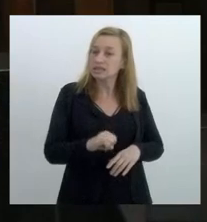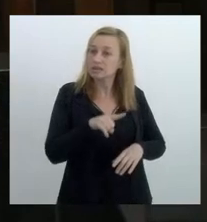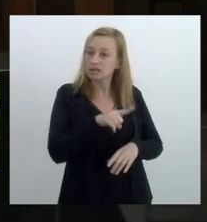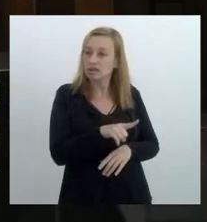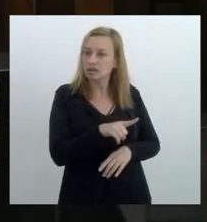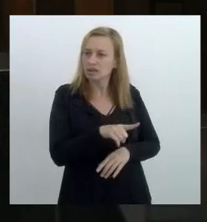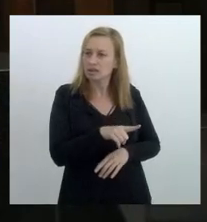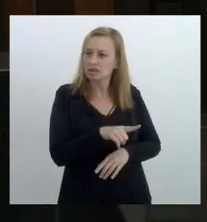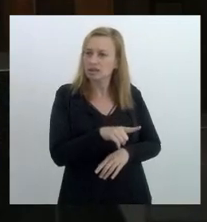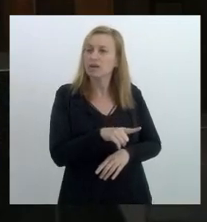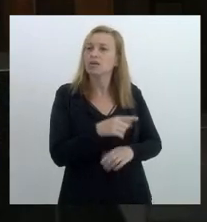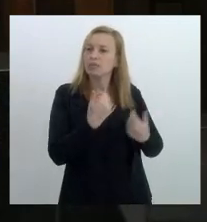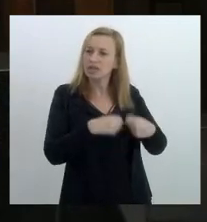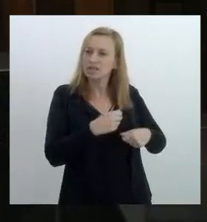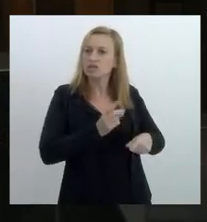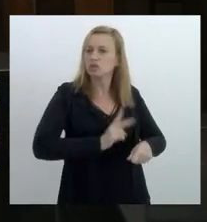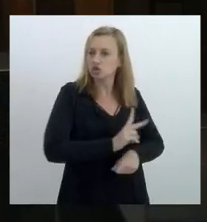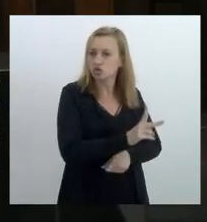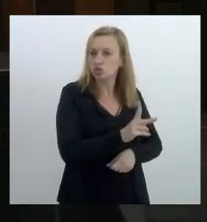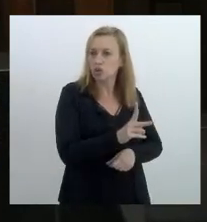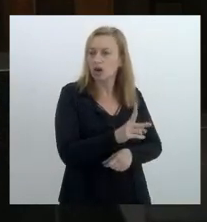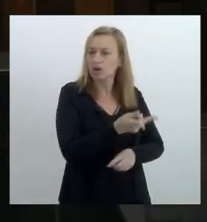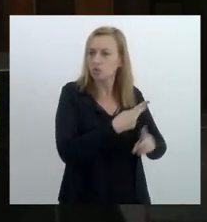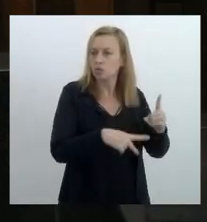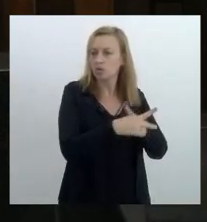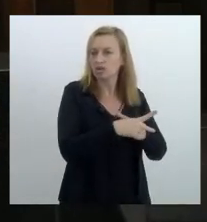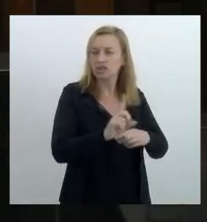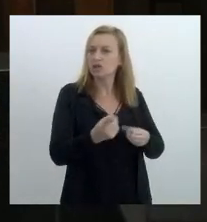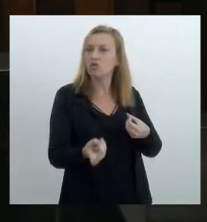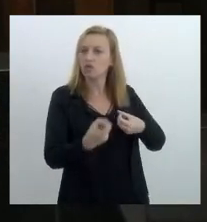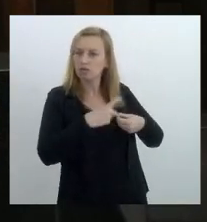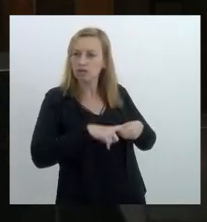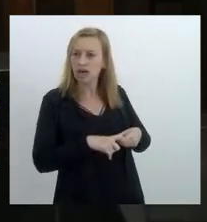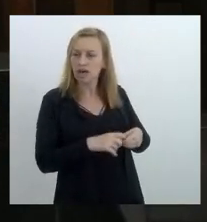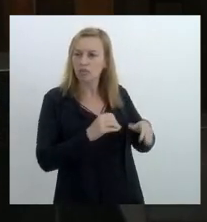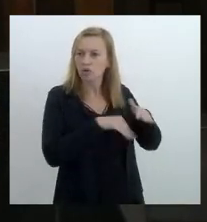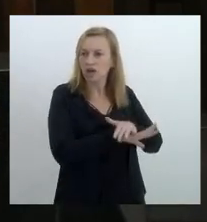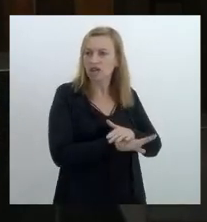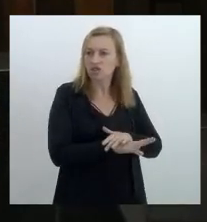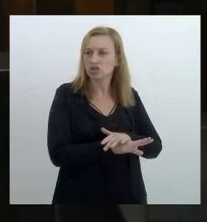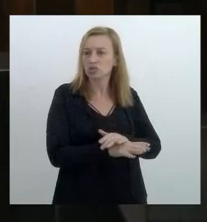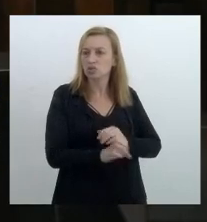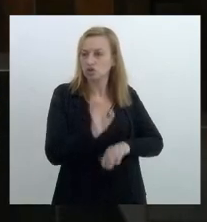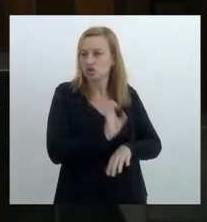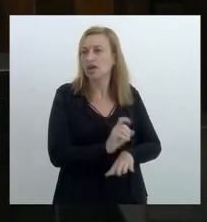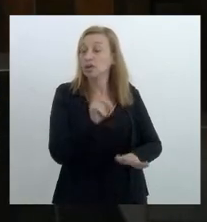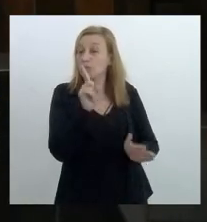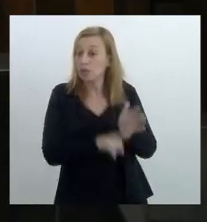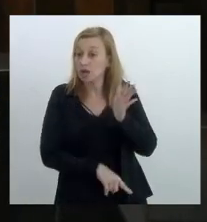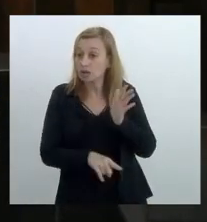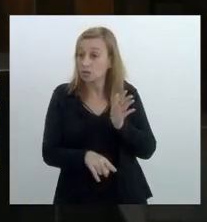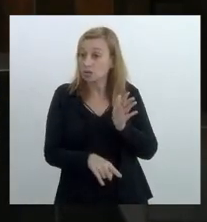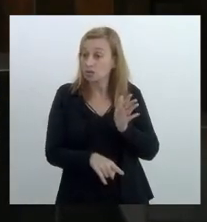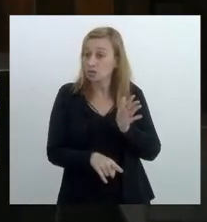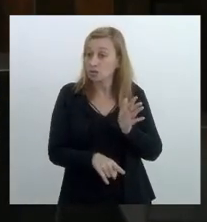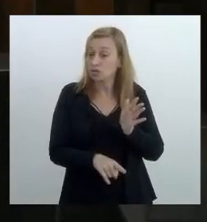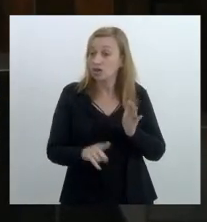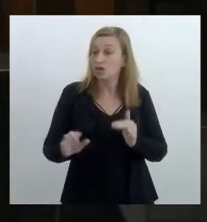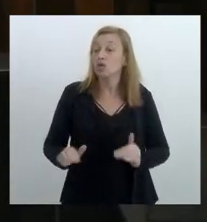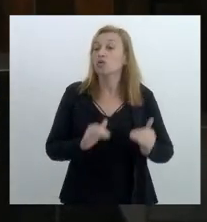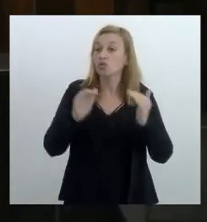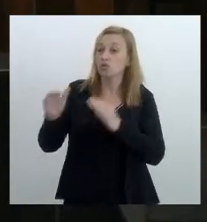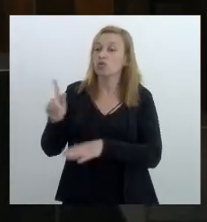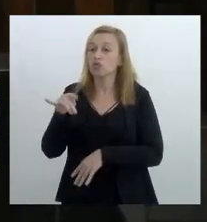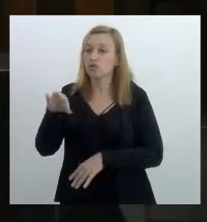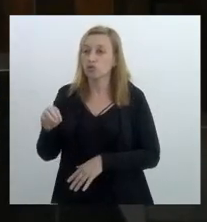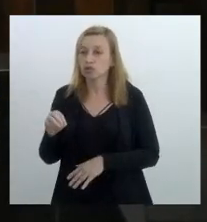excedente, ele deve permanecer no Rio Previdência, não voltar para a Caixa do Estado, menos aquilo que vai compor o Fundo Soberano, que foi aprovado